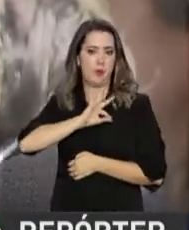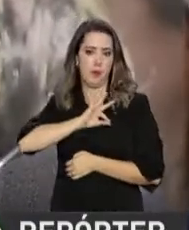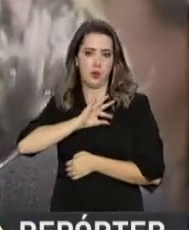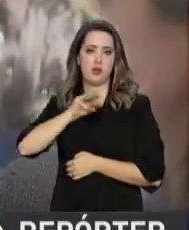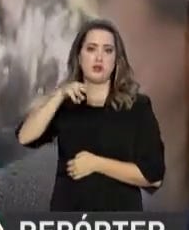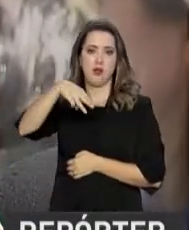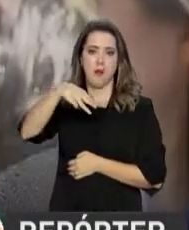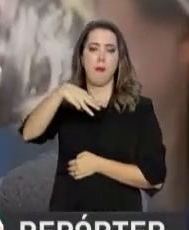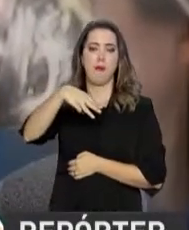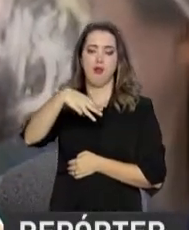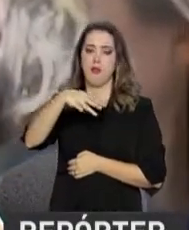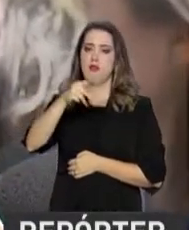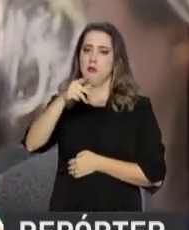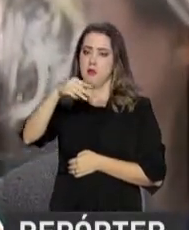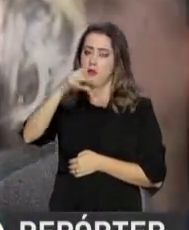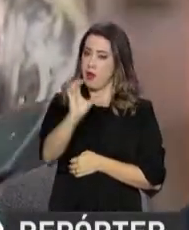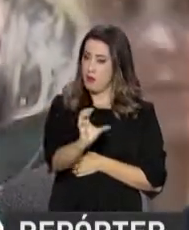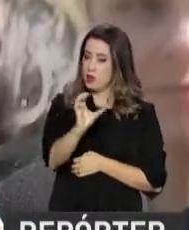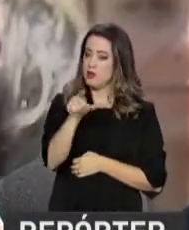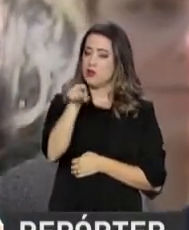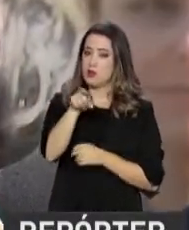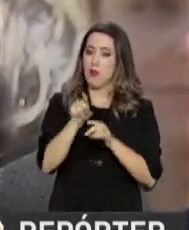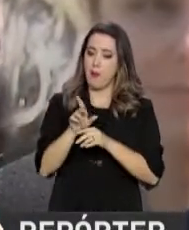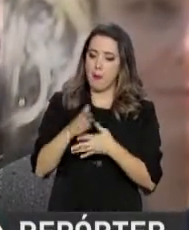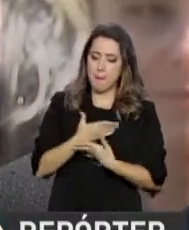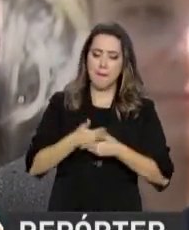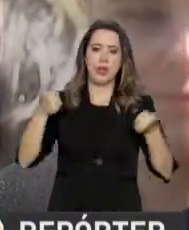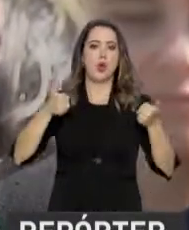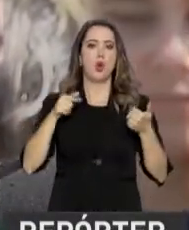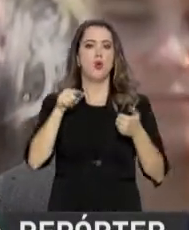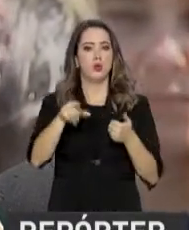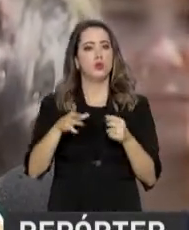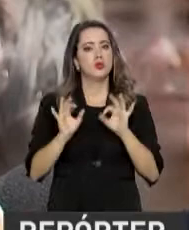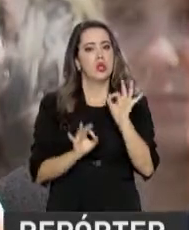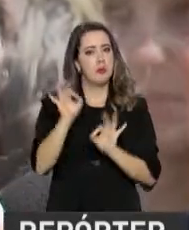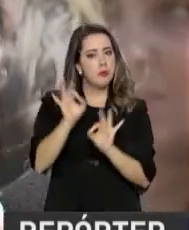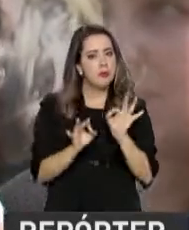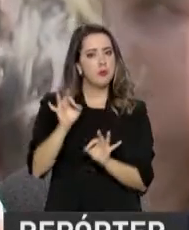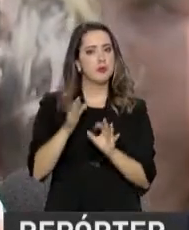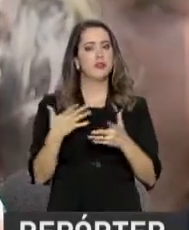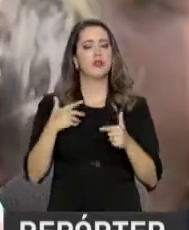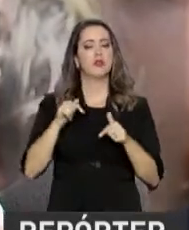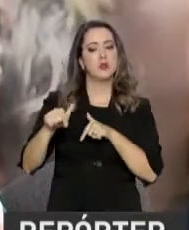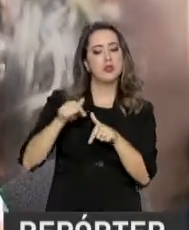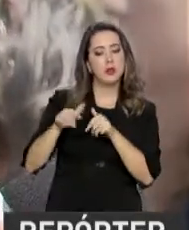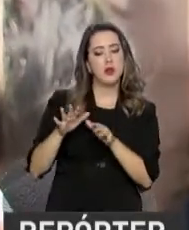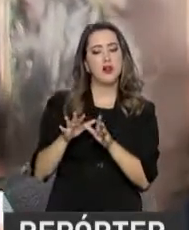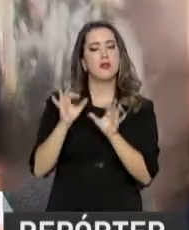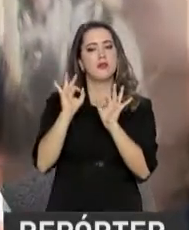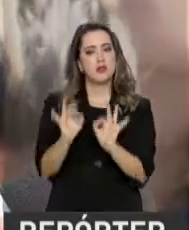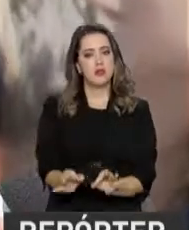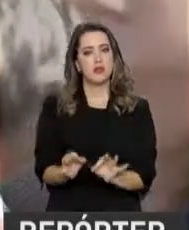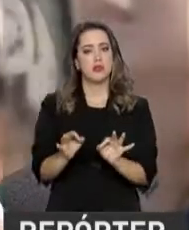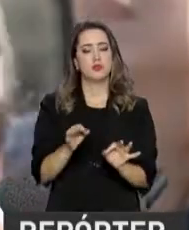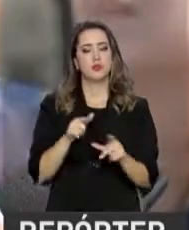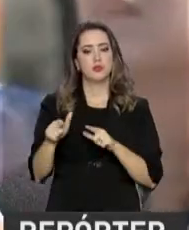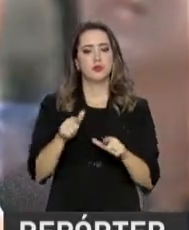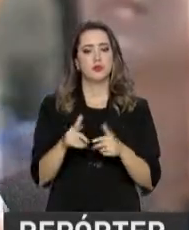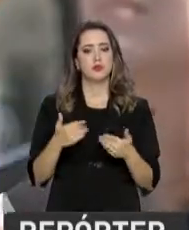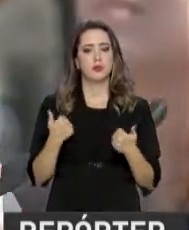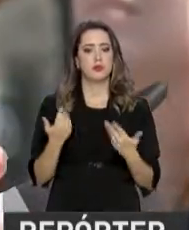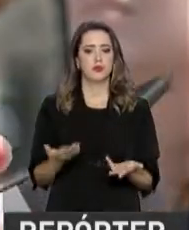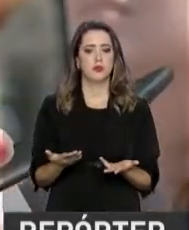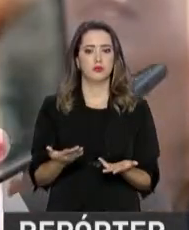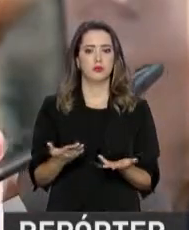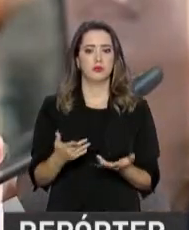renovada e repotencializar e reforçada para que possam melhor atuar nas ruas nas suas